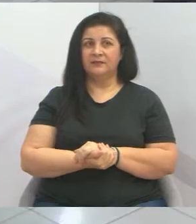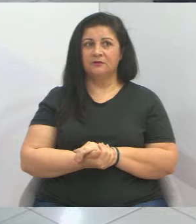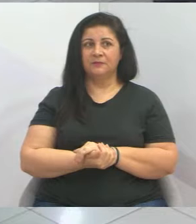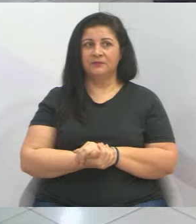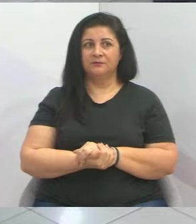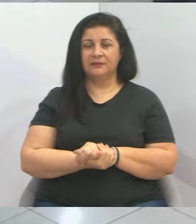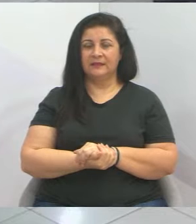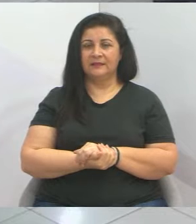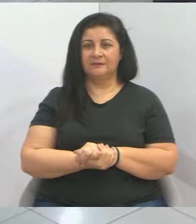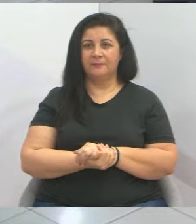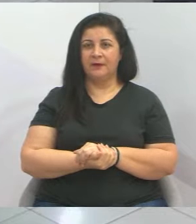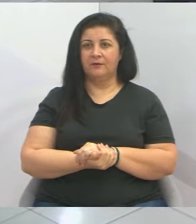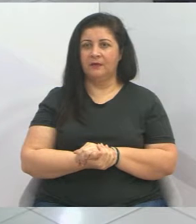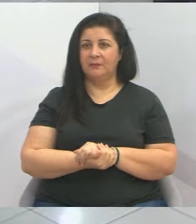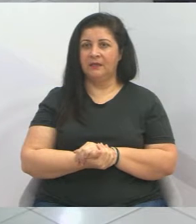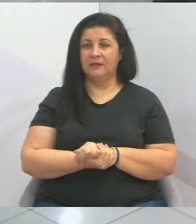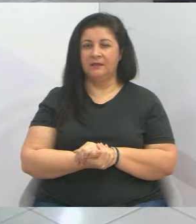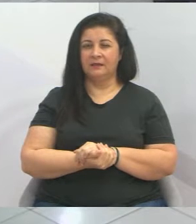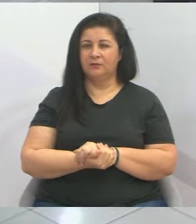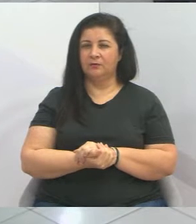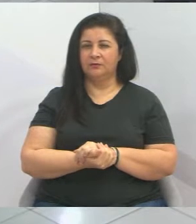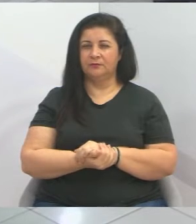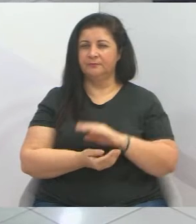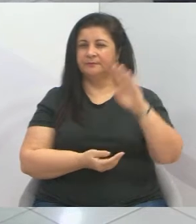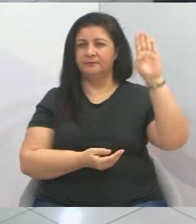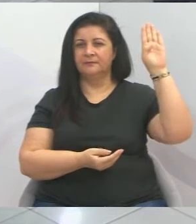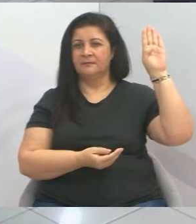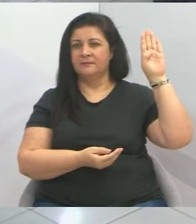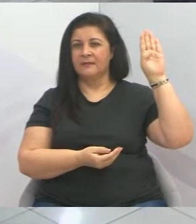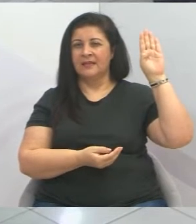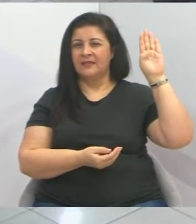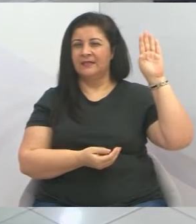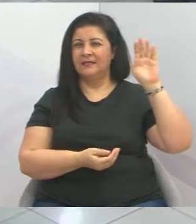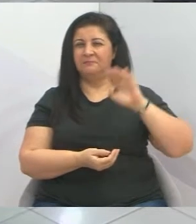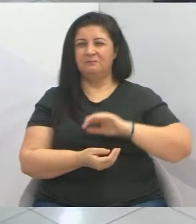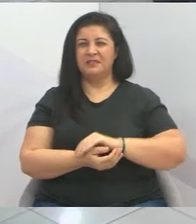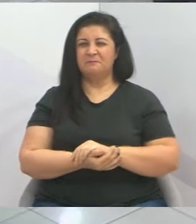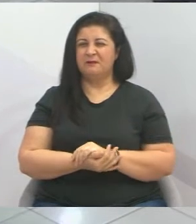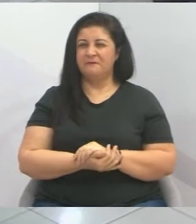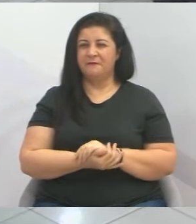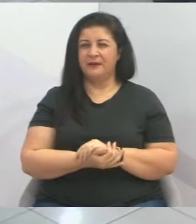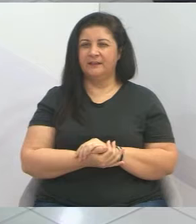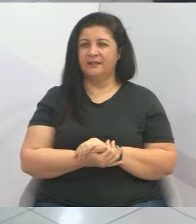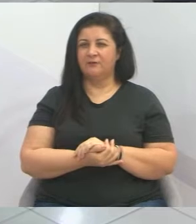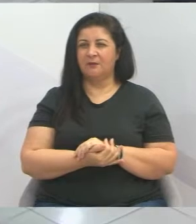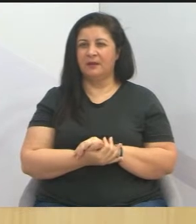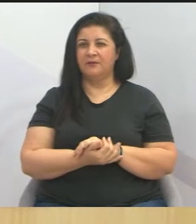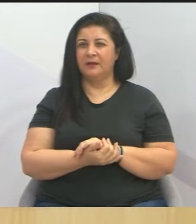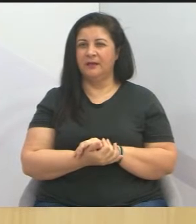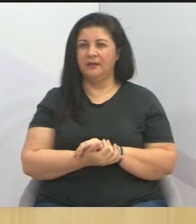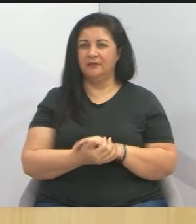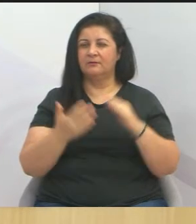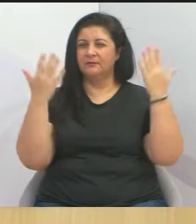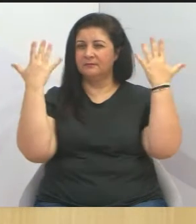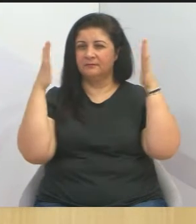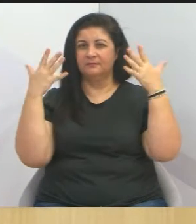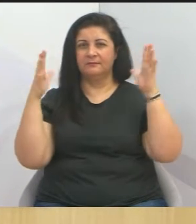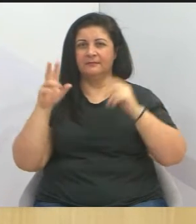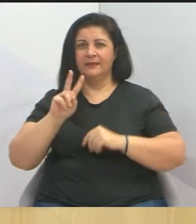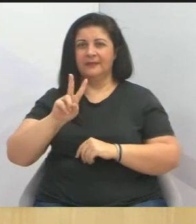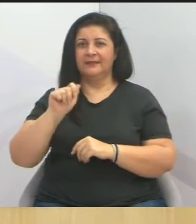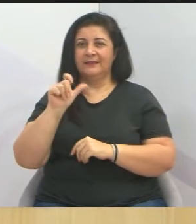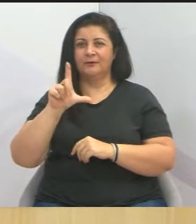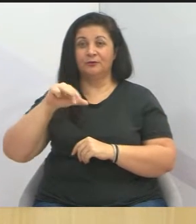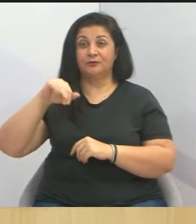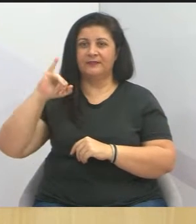eu sou presidente eu quero parabenizar o vereador Valmir do parque Meia Lua e quero